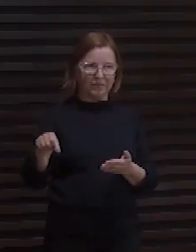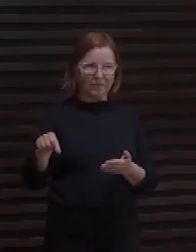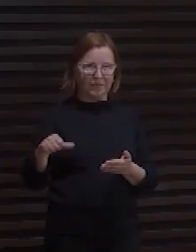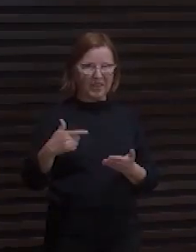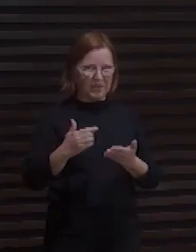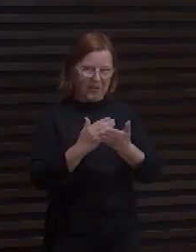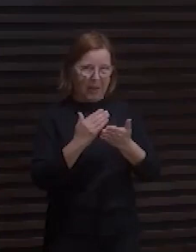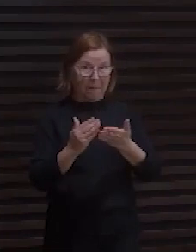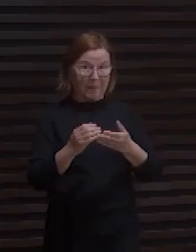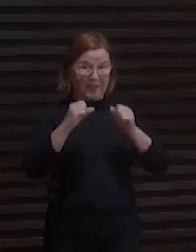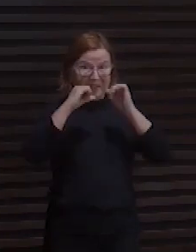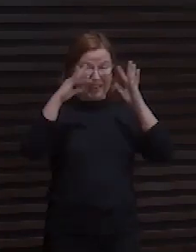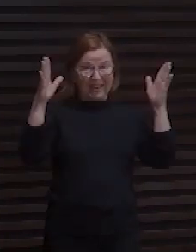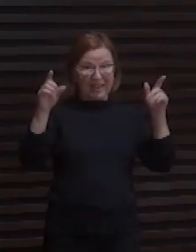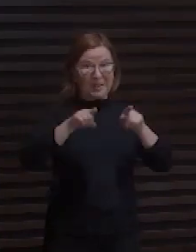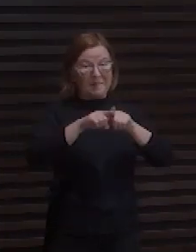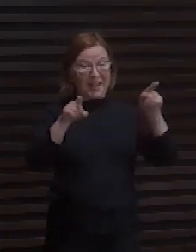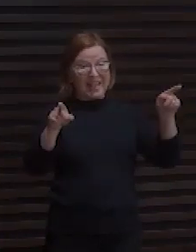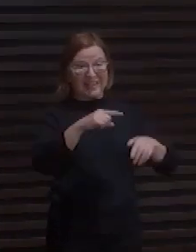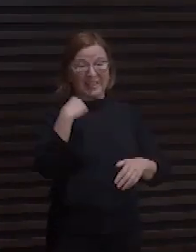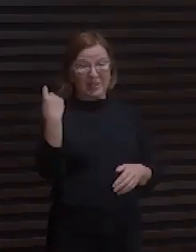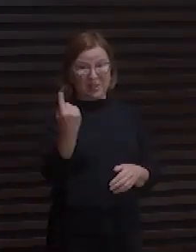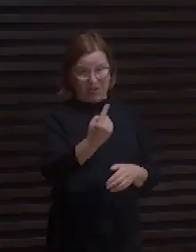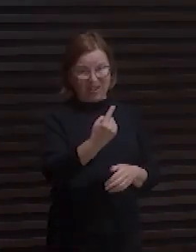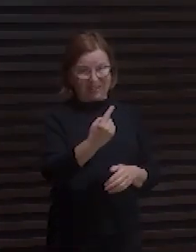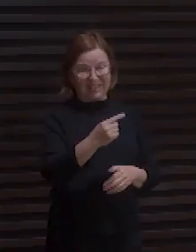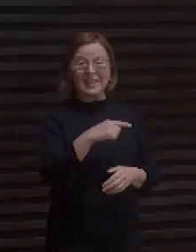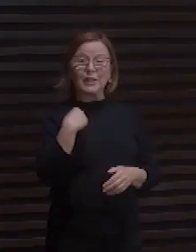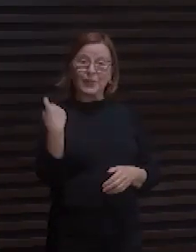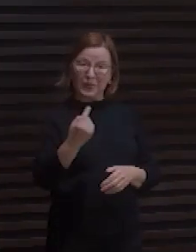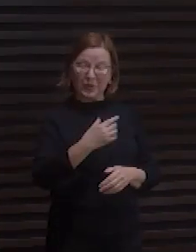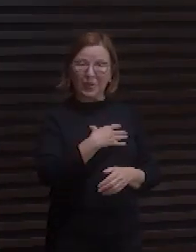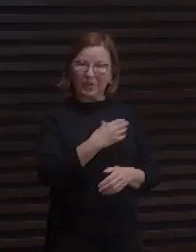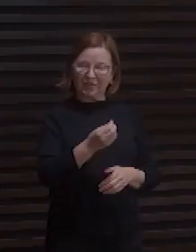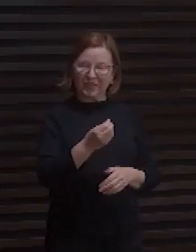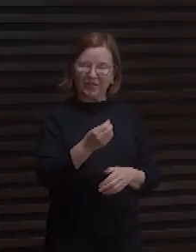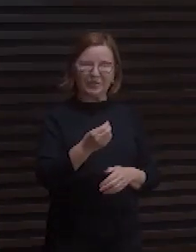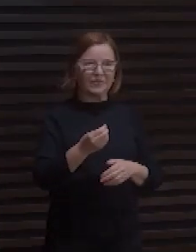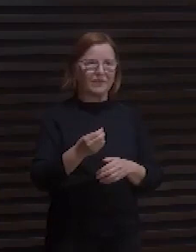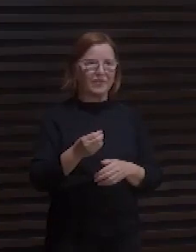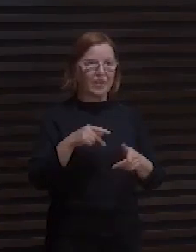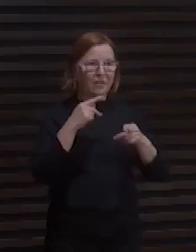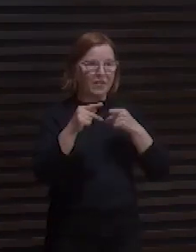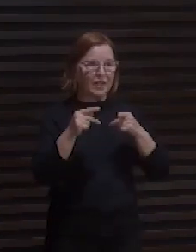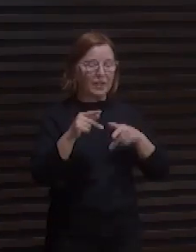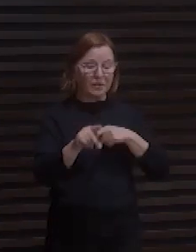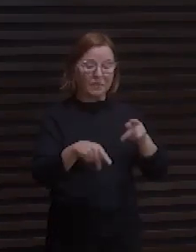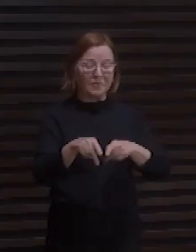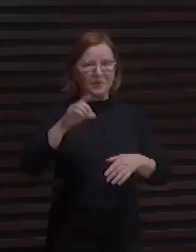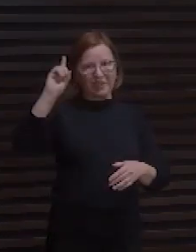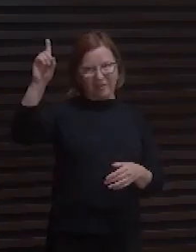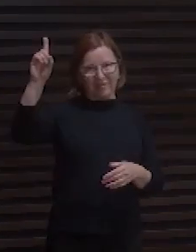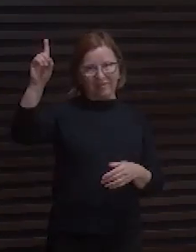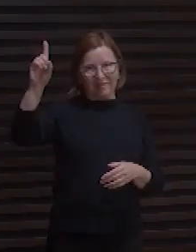absolutamente clara. Mas nós e nossos filhos, ele está falando sobre o povo de Deus,